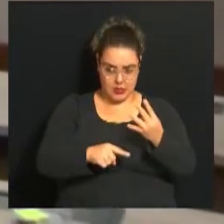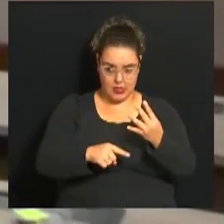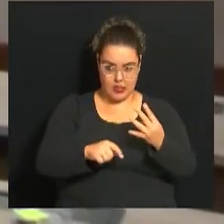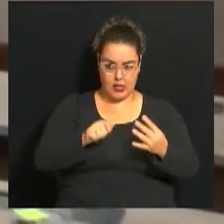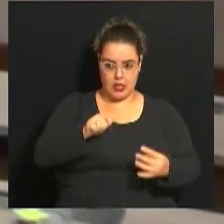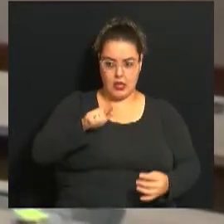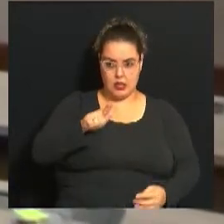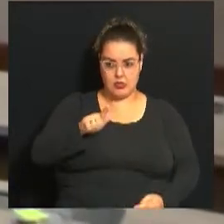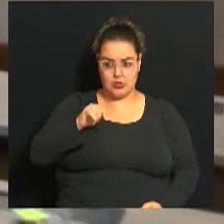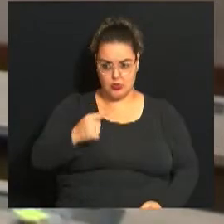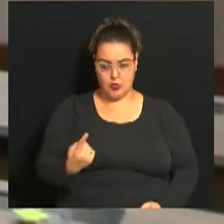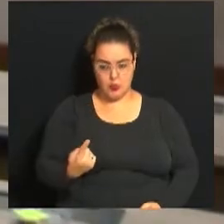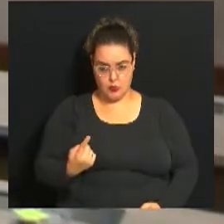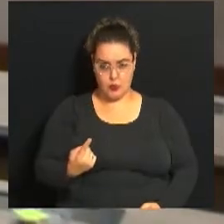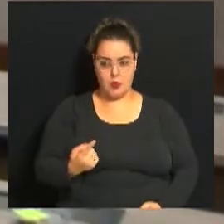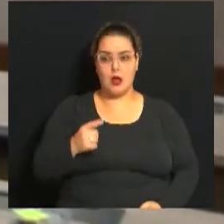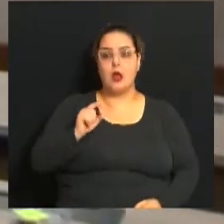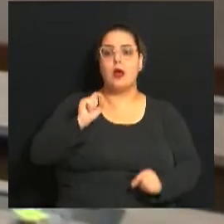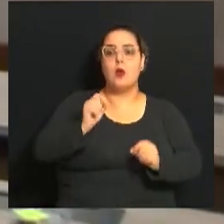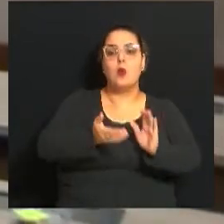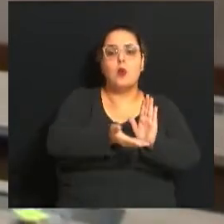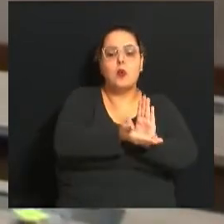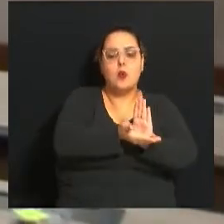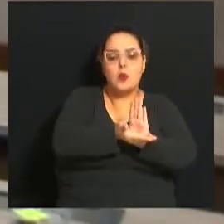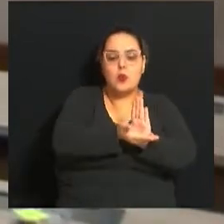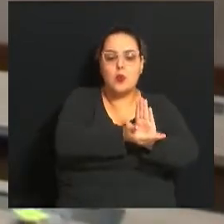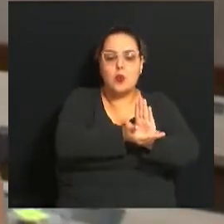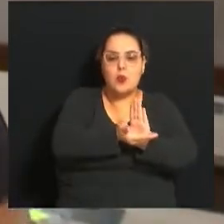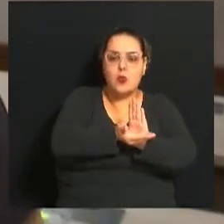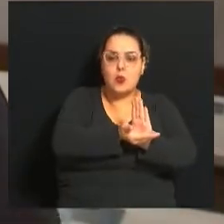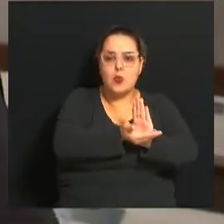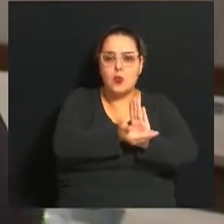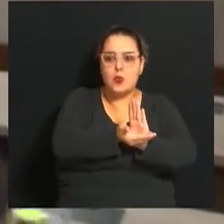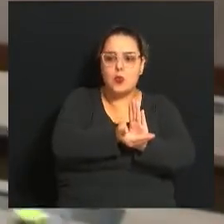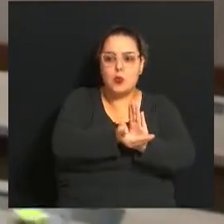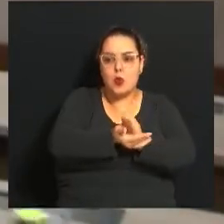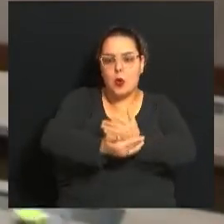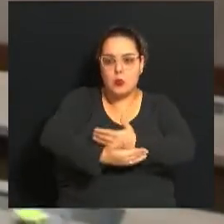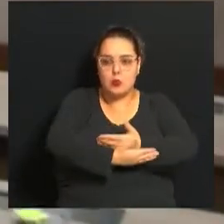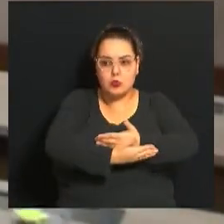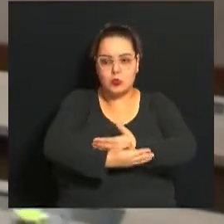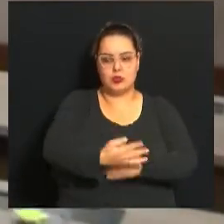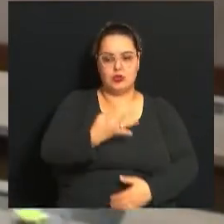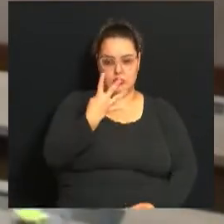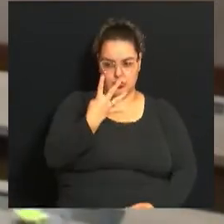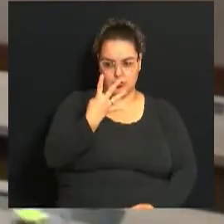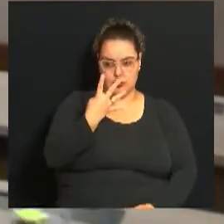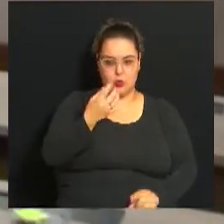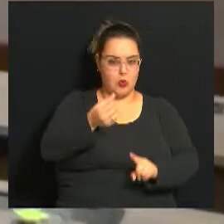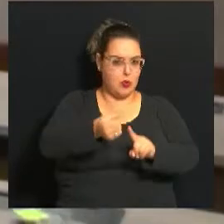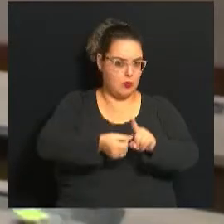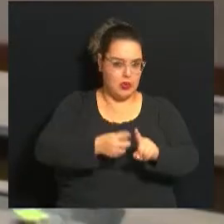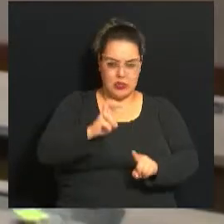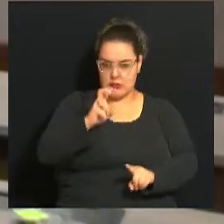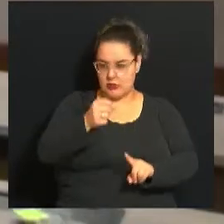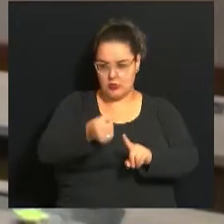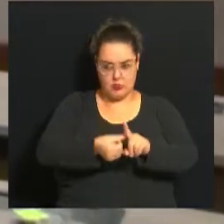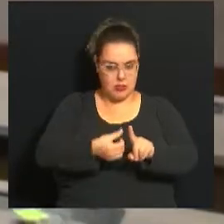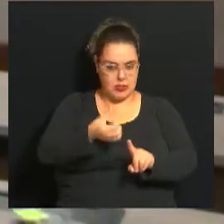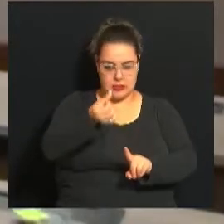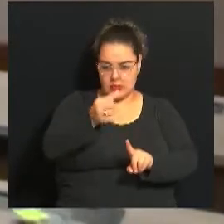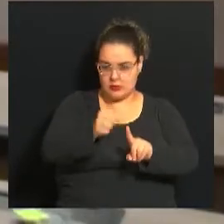quem não sabe, é o antigo berçário, são os pequenos, menorzinhos mesmo, né? De 4 meses, 5 meses, 6 meses, até